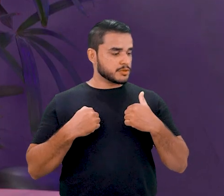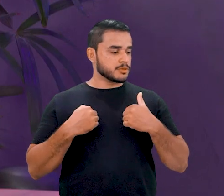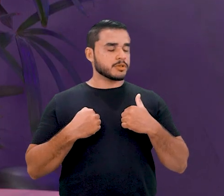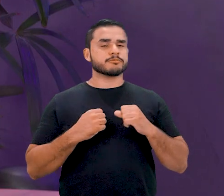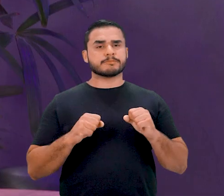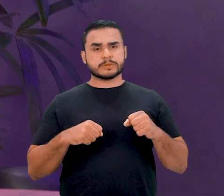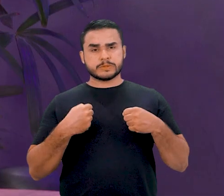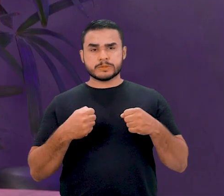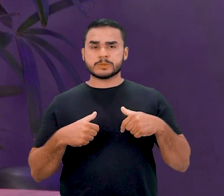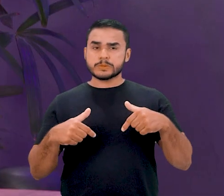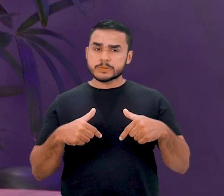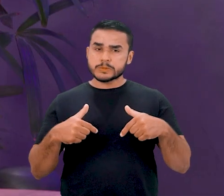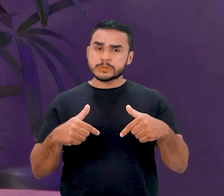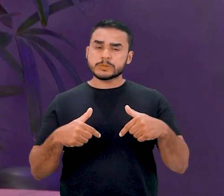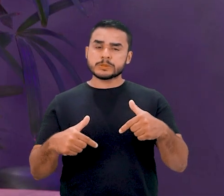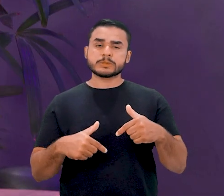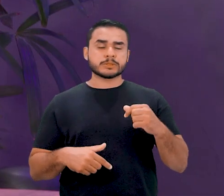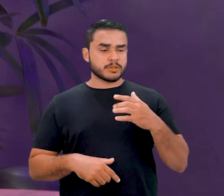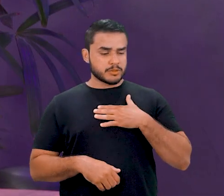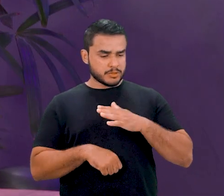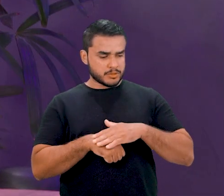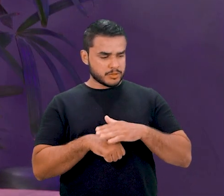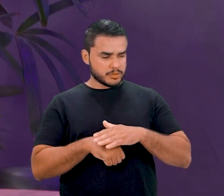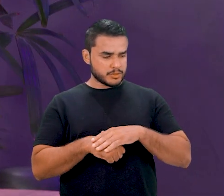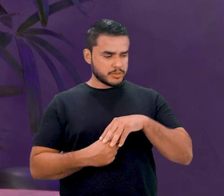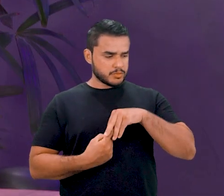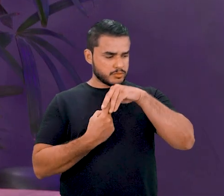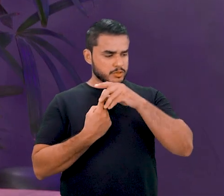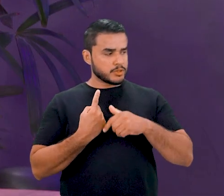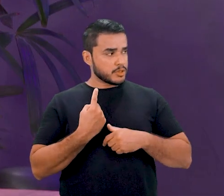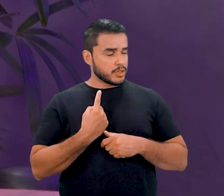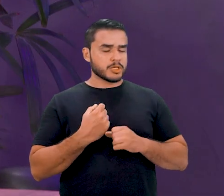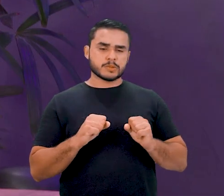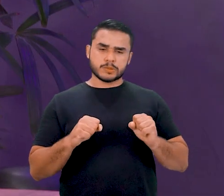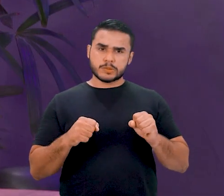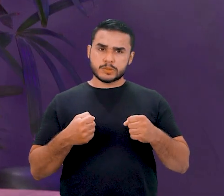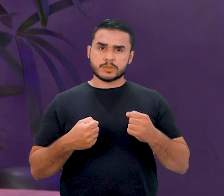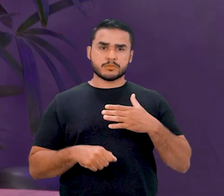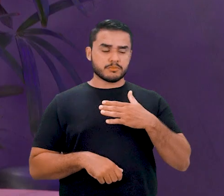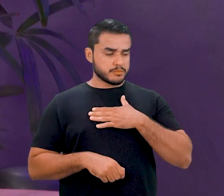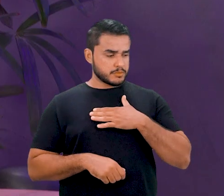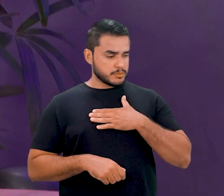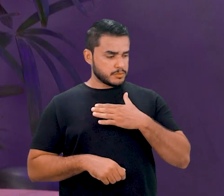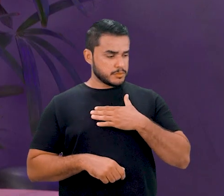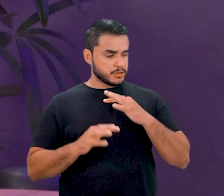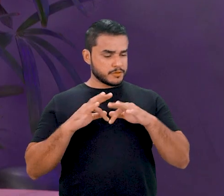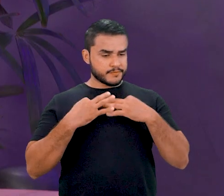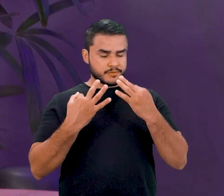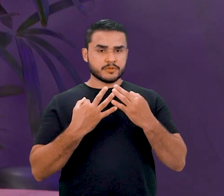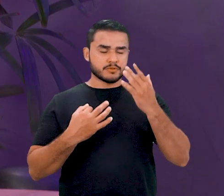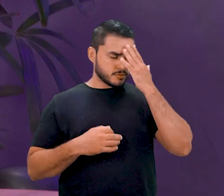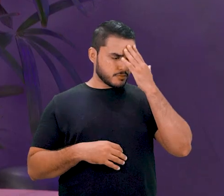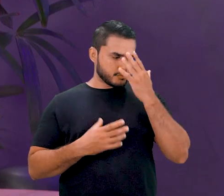minha militância, que eu entendi que essa luta não era sobre mim, não era sobre a realidade da minha família, mas a realidade de